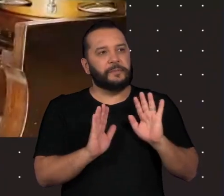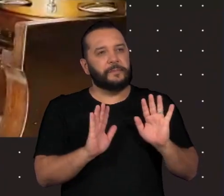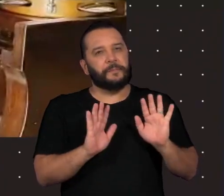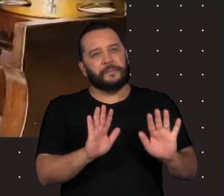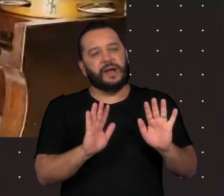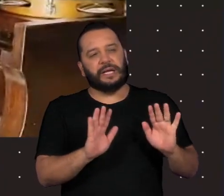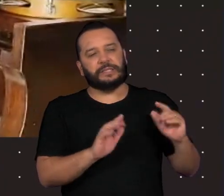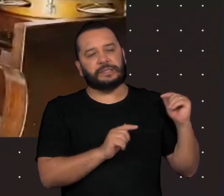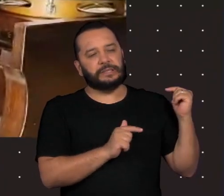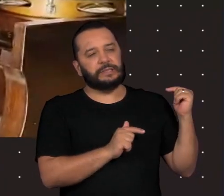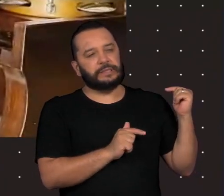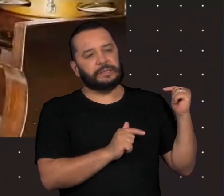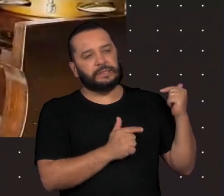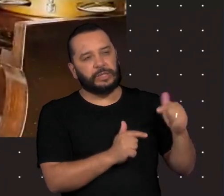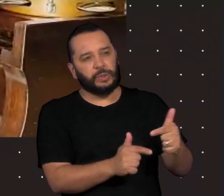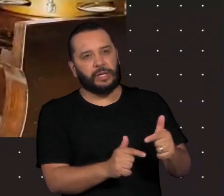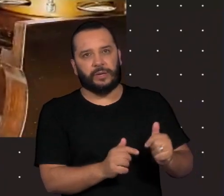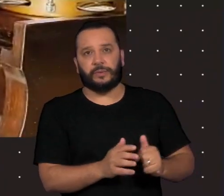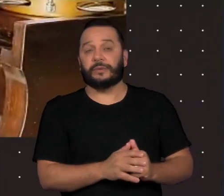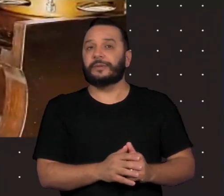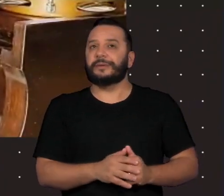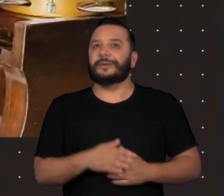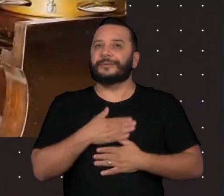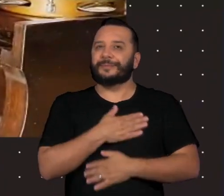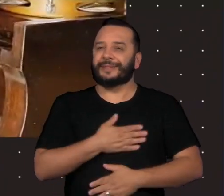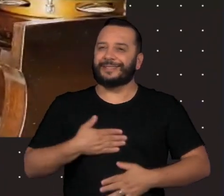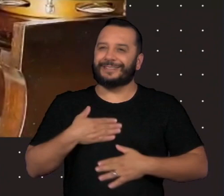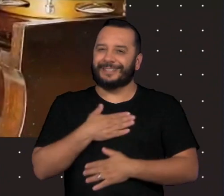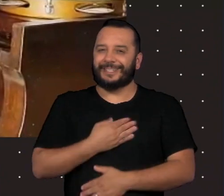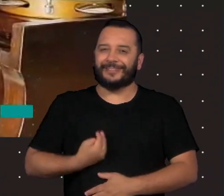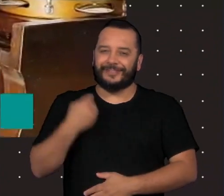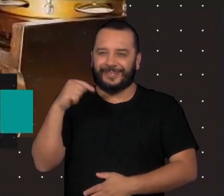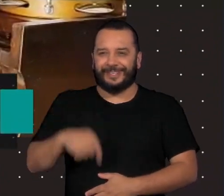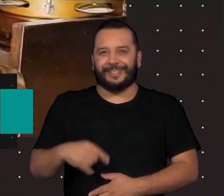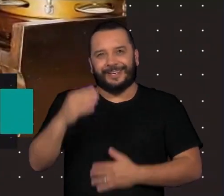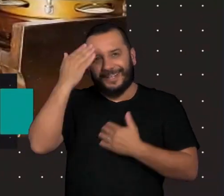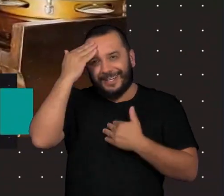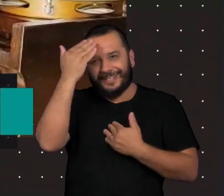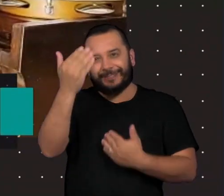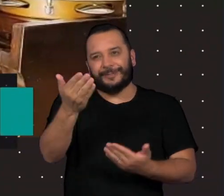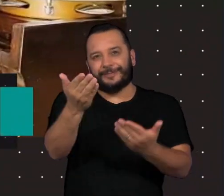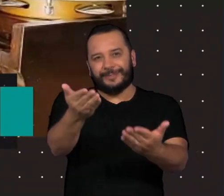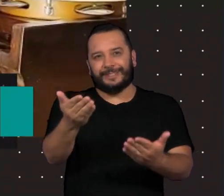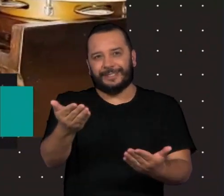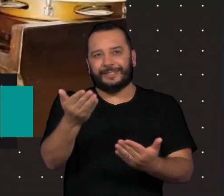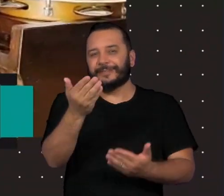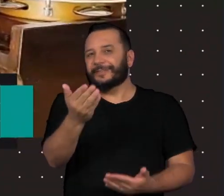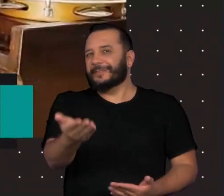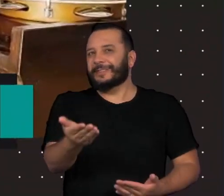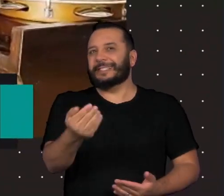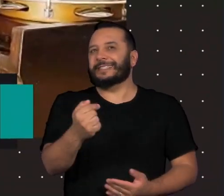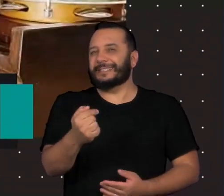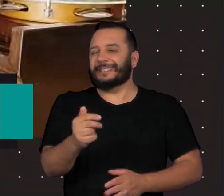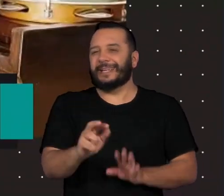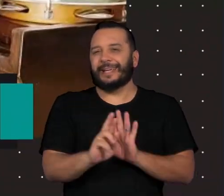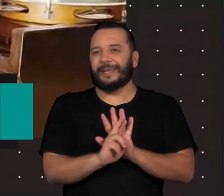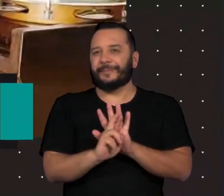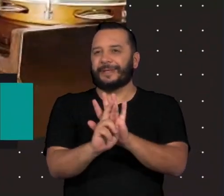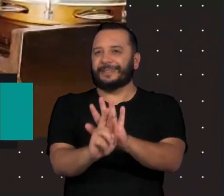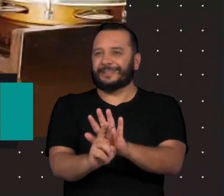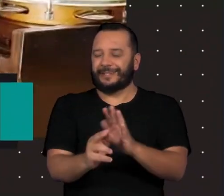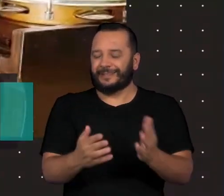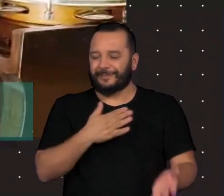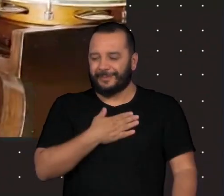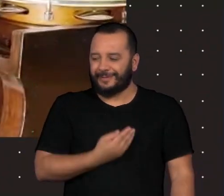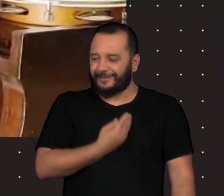prazer poder aqui dar o meu depoimento e o meu agradecimento deixar também por tudo que você representa e na minha